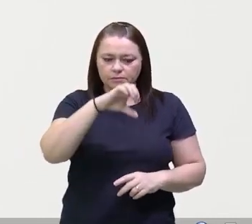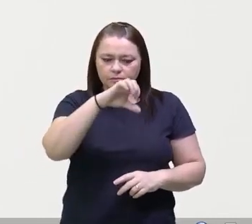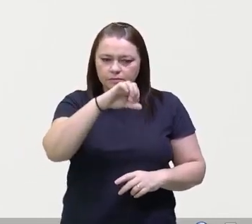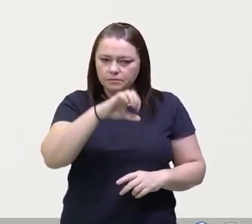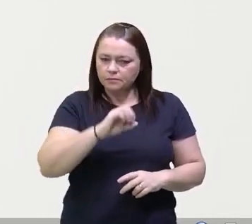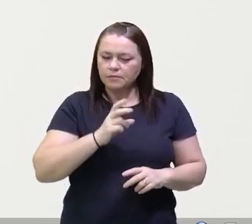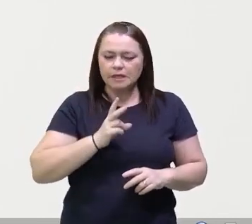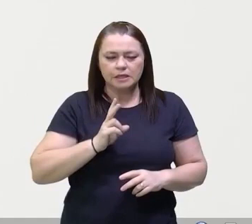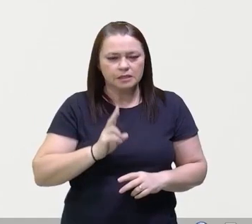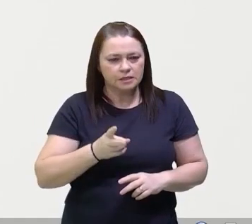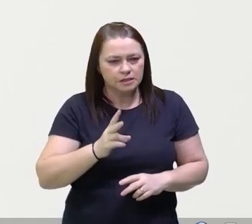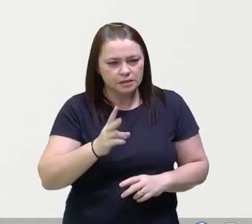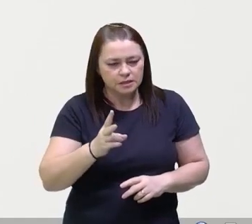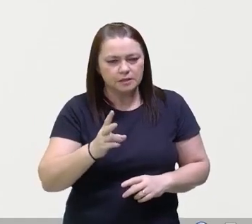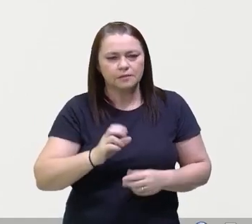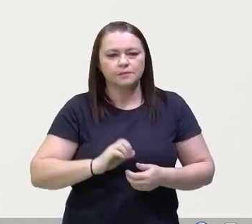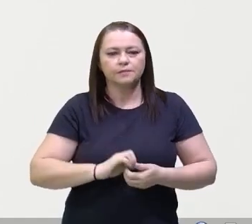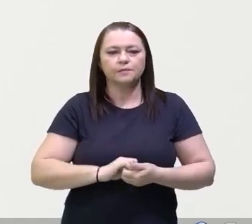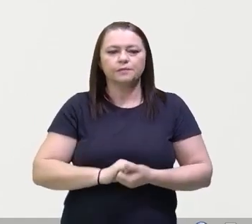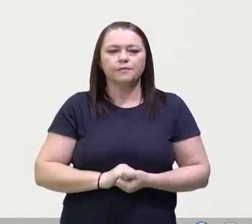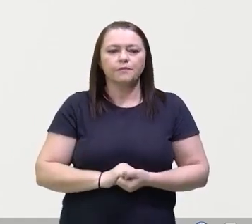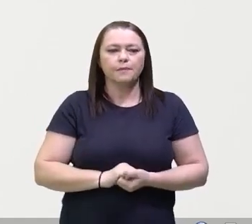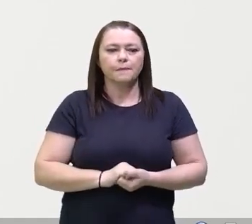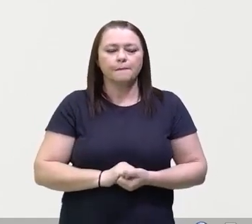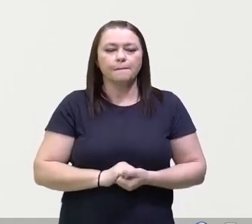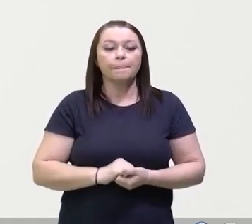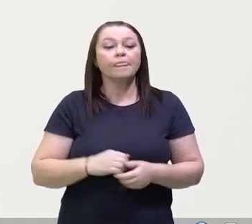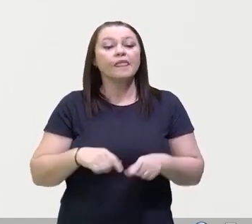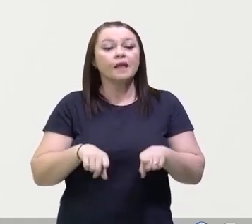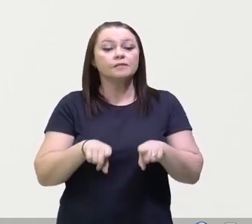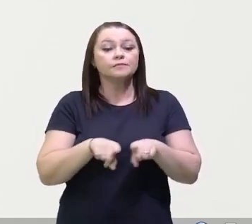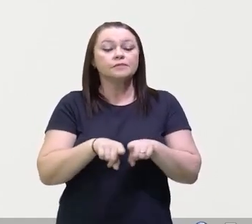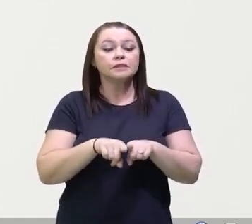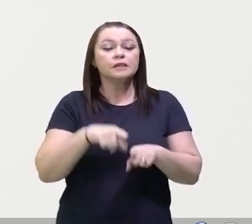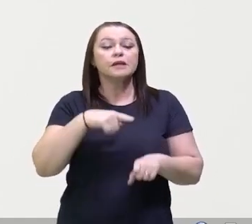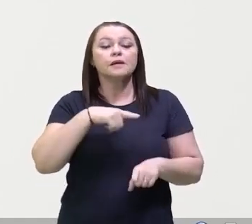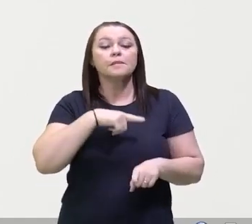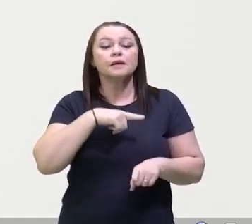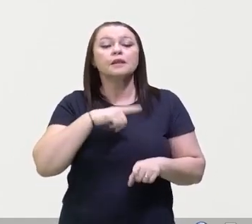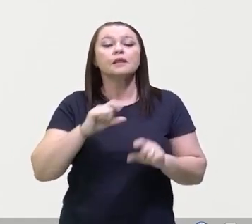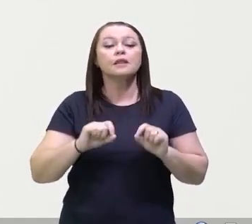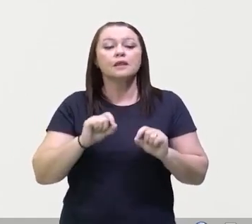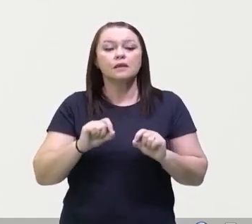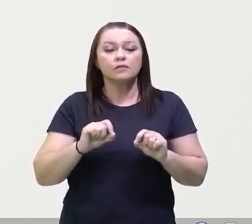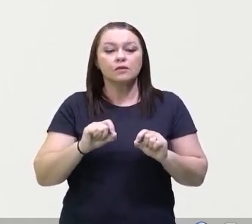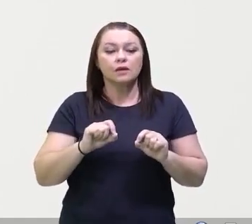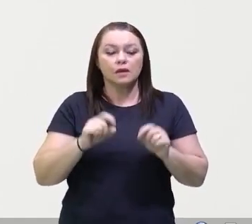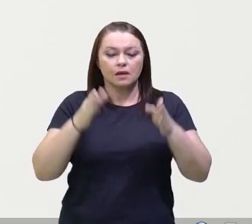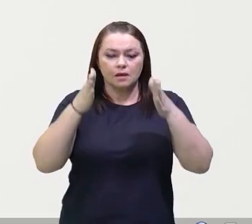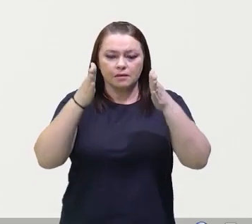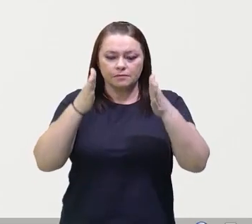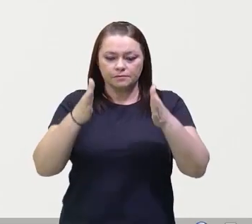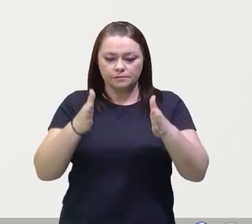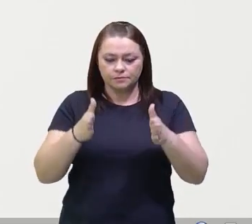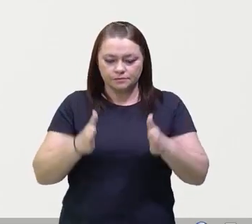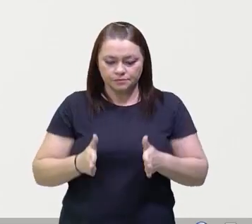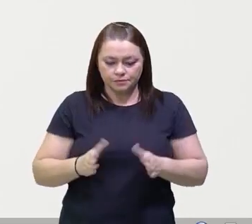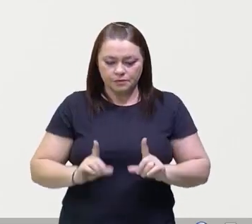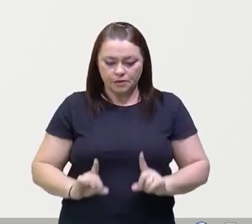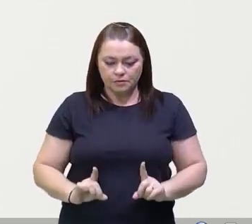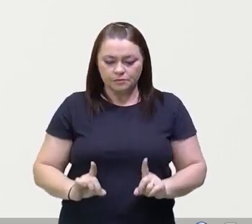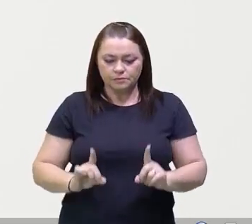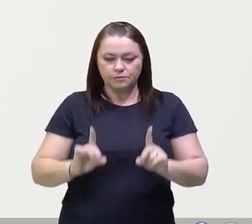4 ângulos retos. Também possui o quê? Lados opostos paralelos. Nós já sabemos o que são